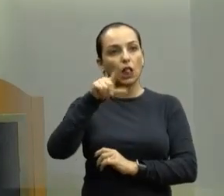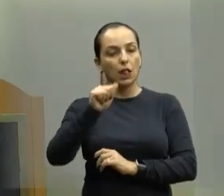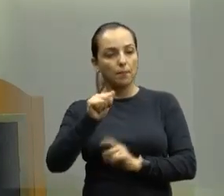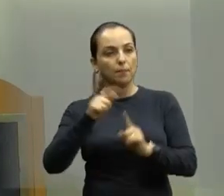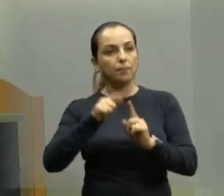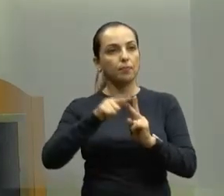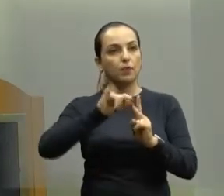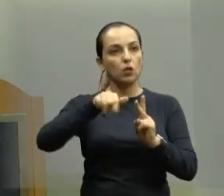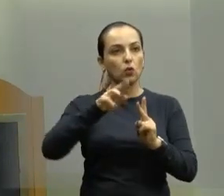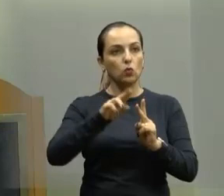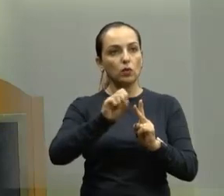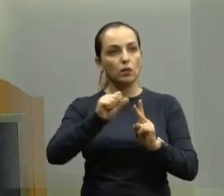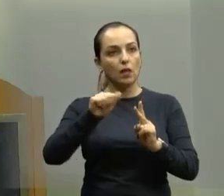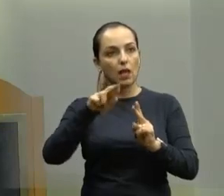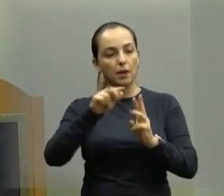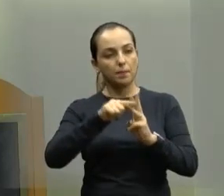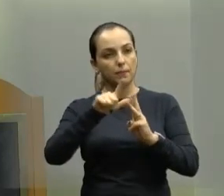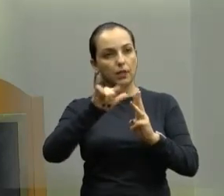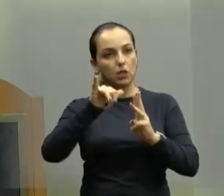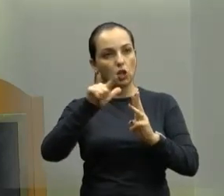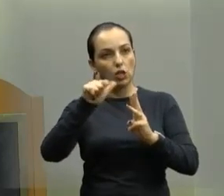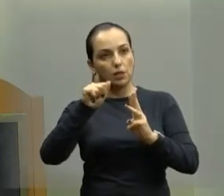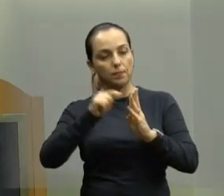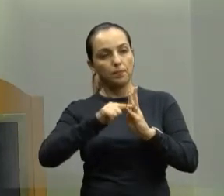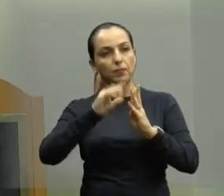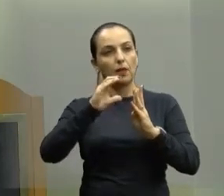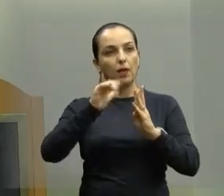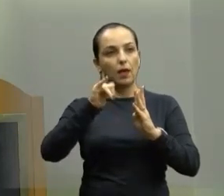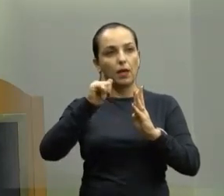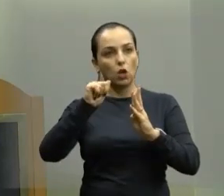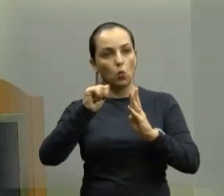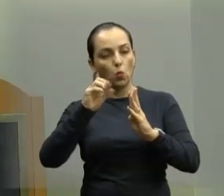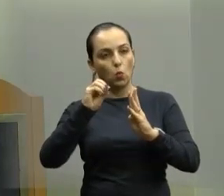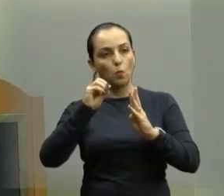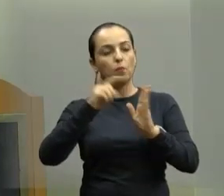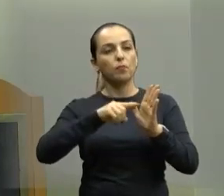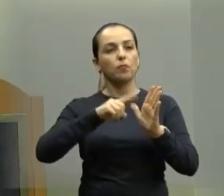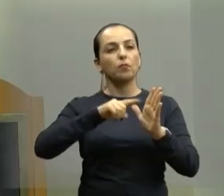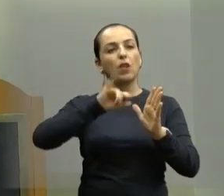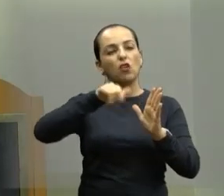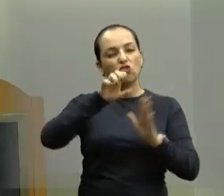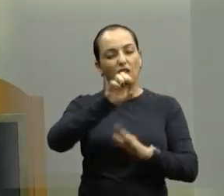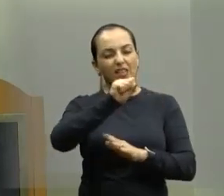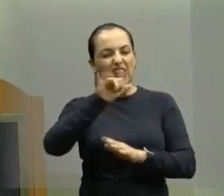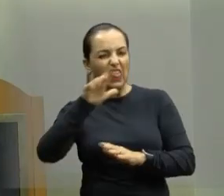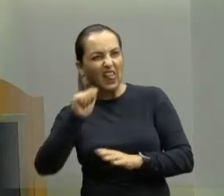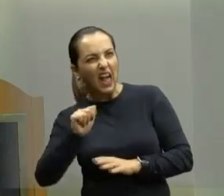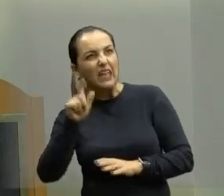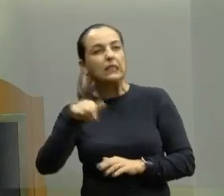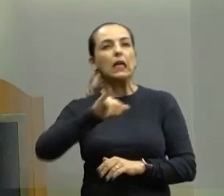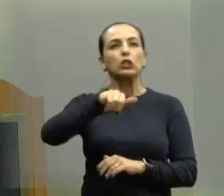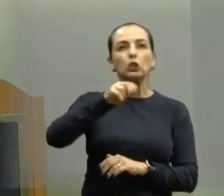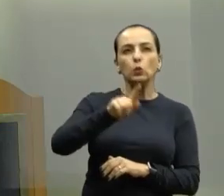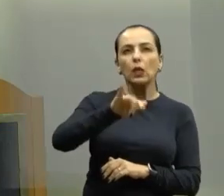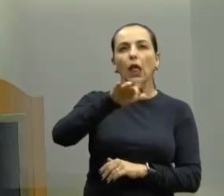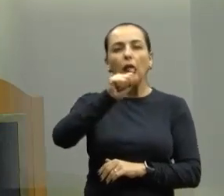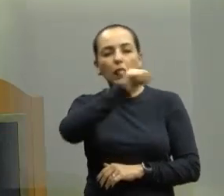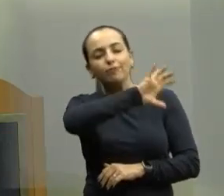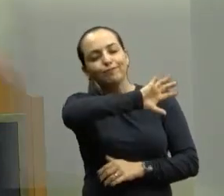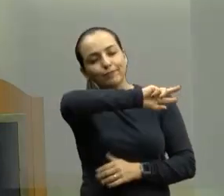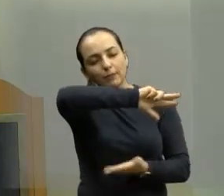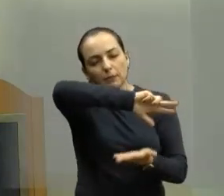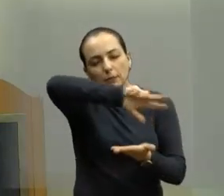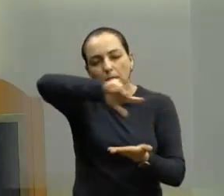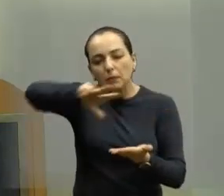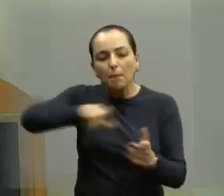Jussara A Lígia a Diana o Caio Gustavo a Jéssica a Juliana Fernandes Wilton